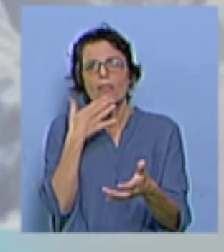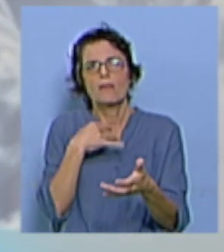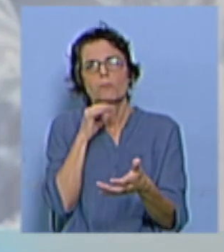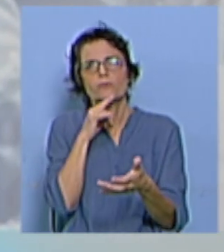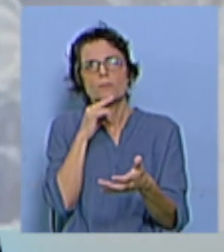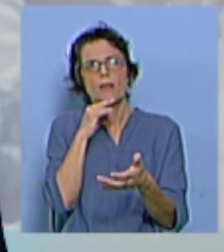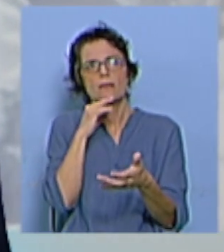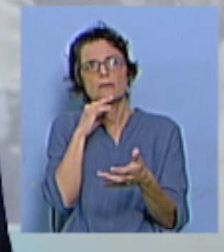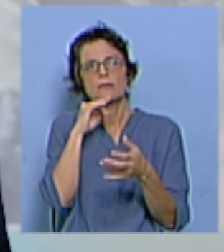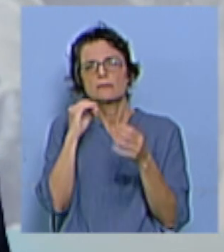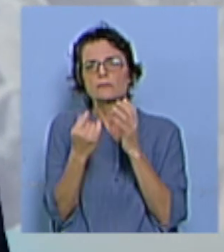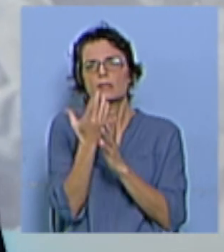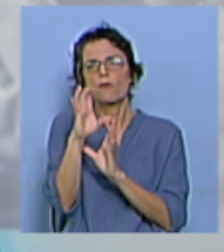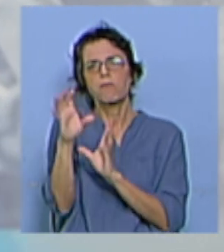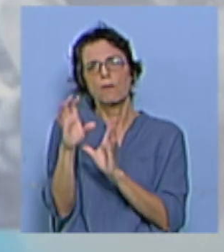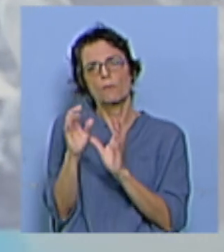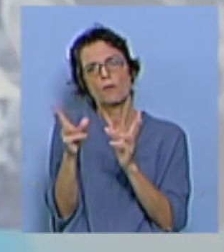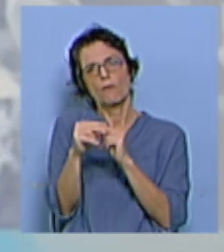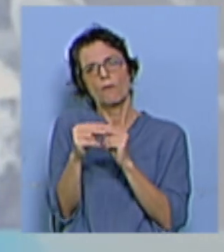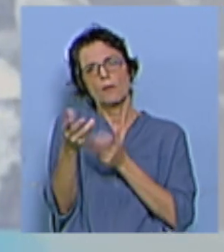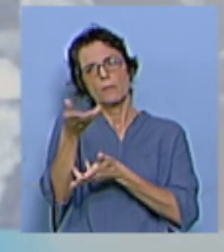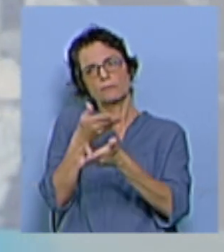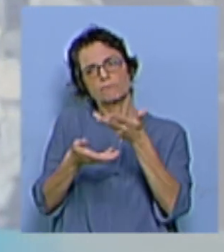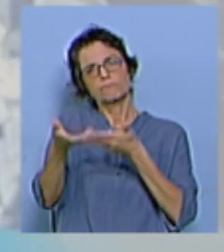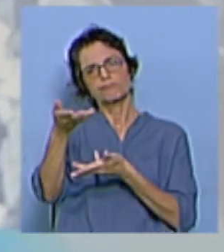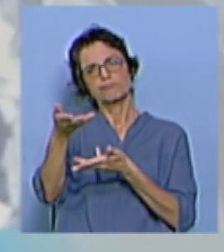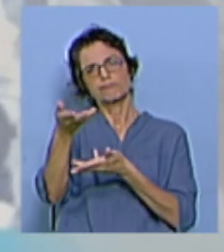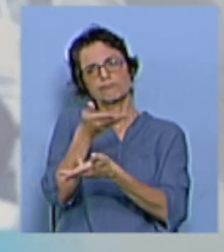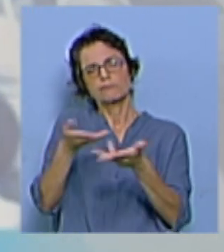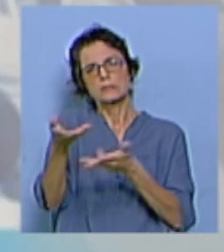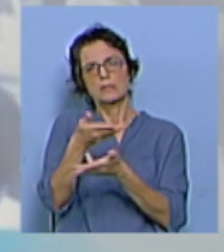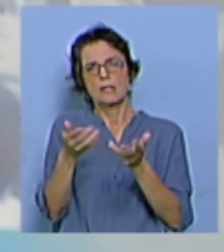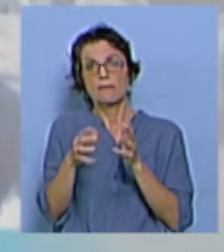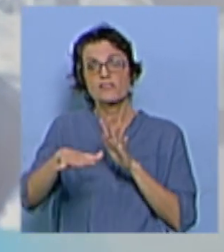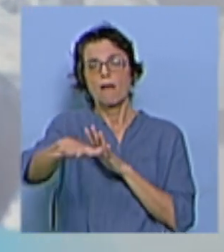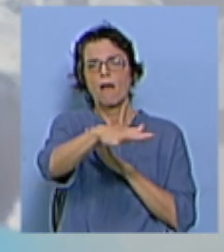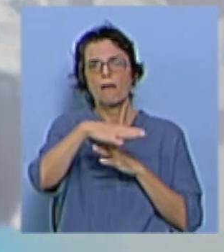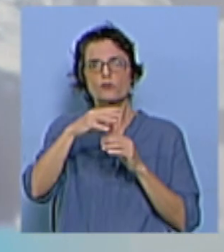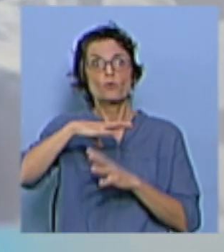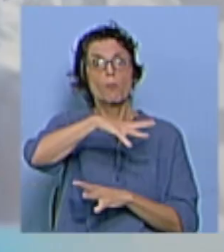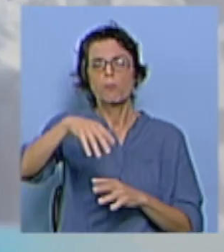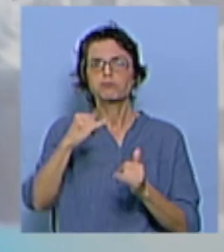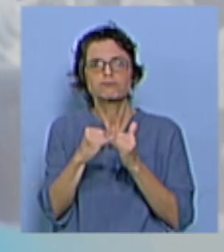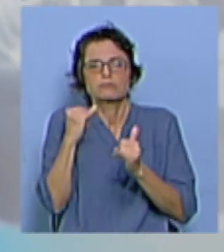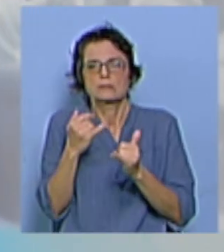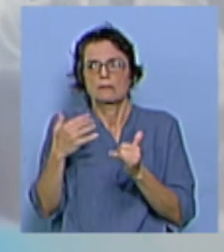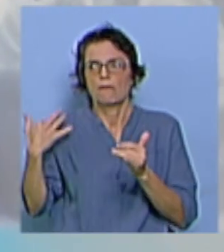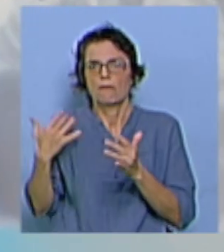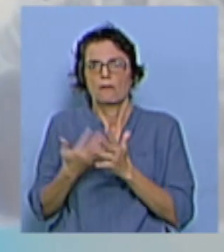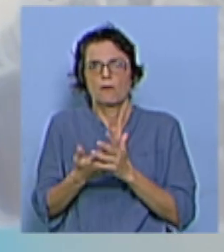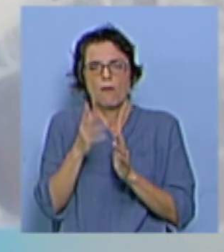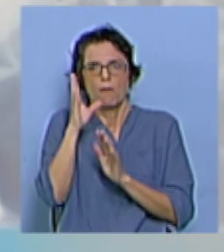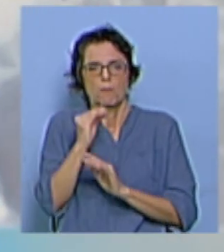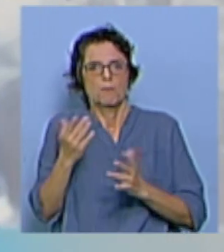de estar neste ambiente digital que eu acho que nós ainda não sabíamos usar muito bem e que agora, obviamente que ainda podemos aprender